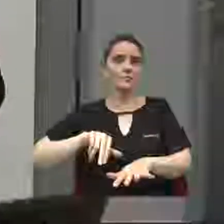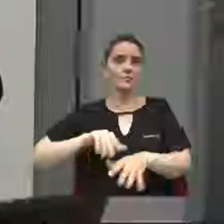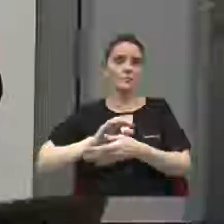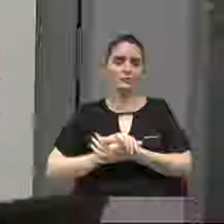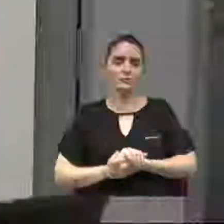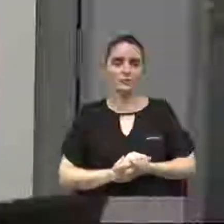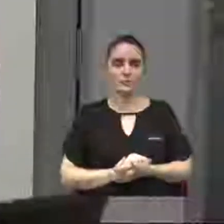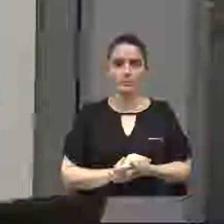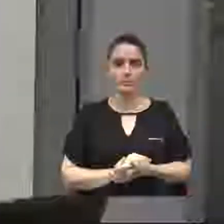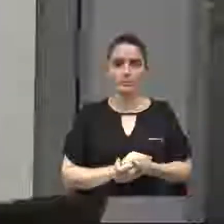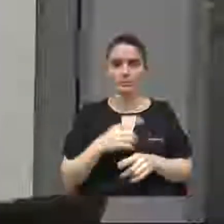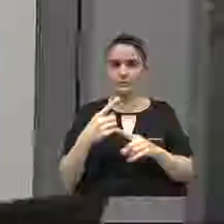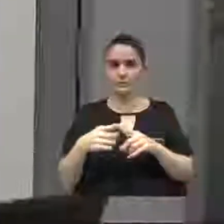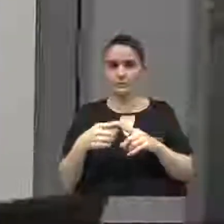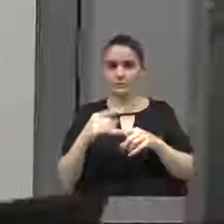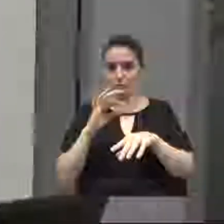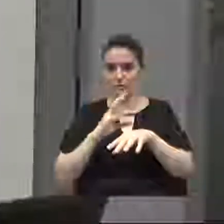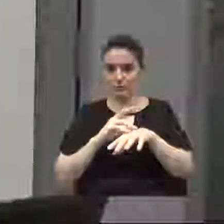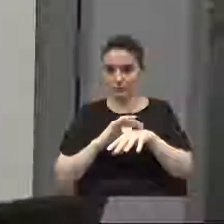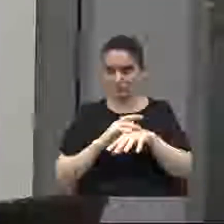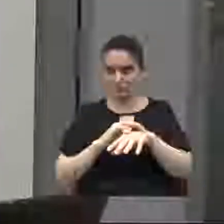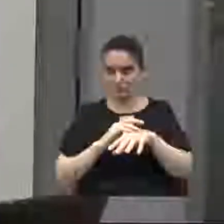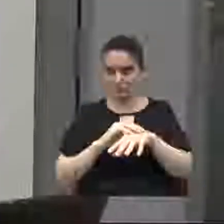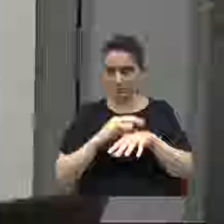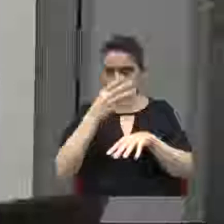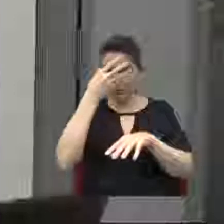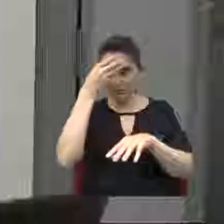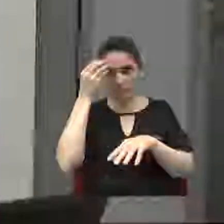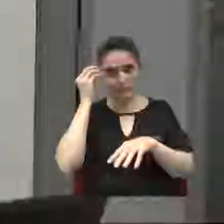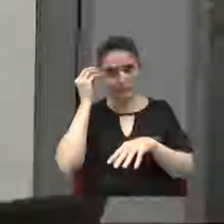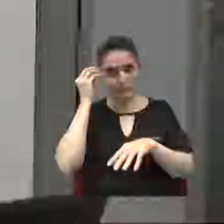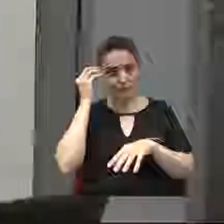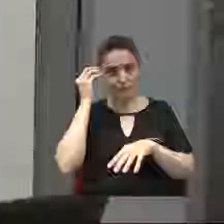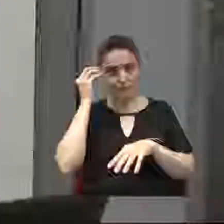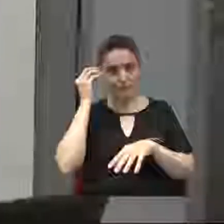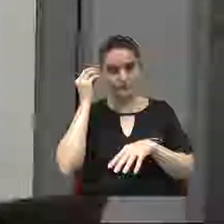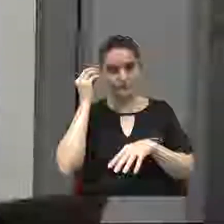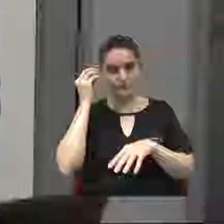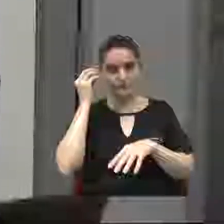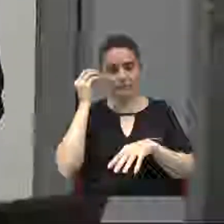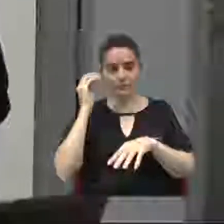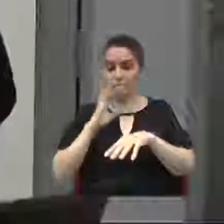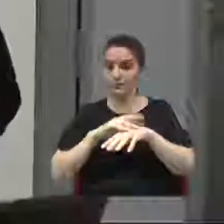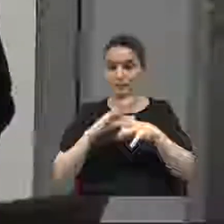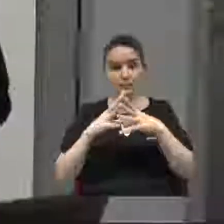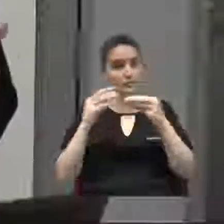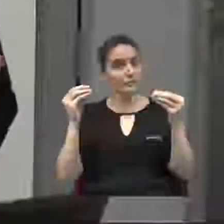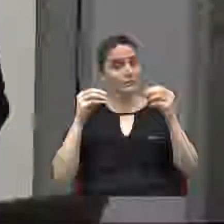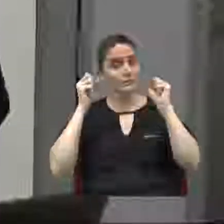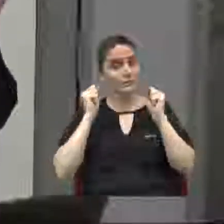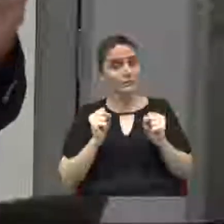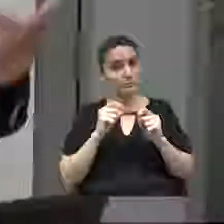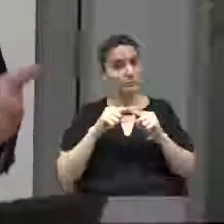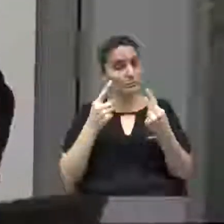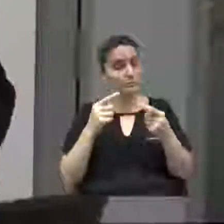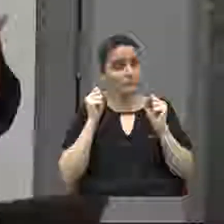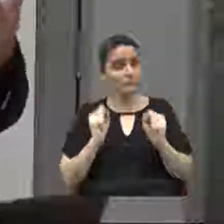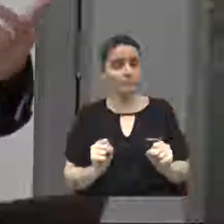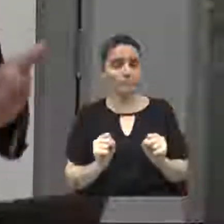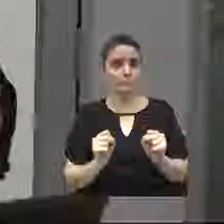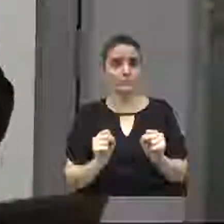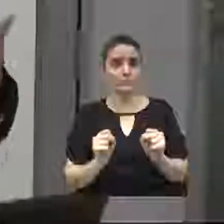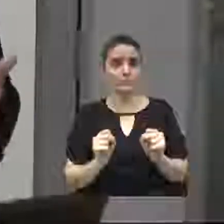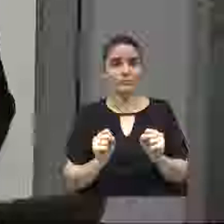tratar. E essa doença, bem válido dizer, ela não tem cura, mas ela tem tratamento quando o diagnóstico